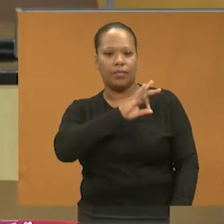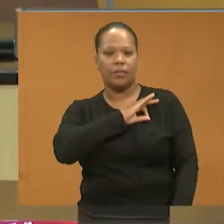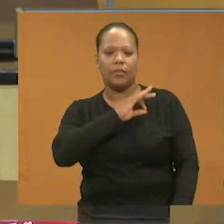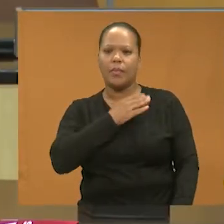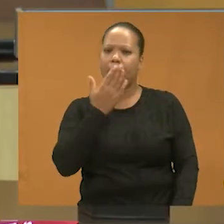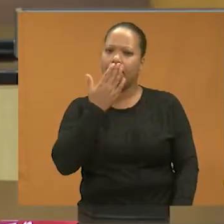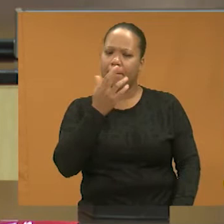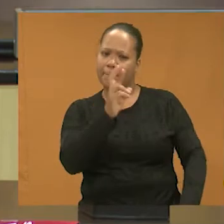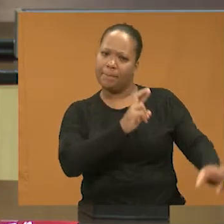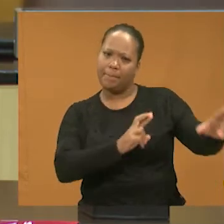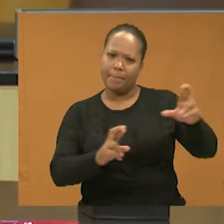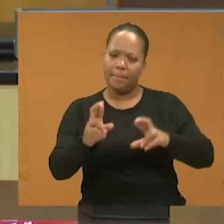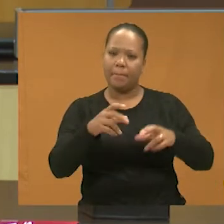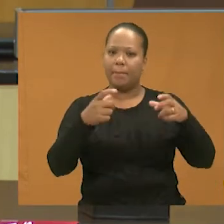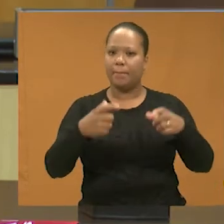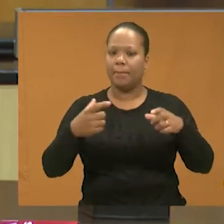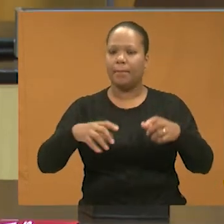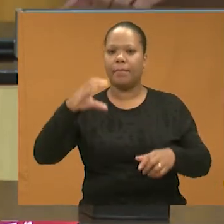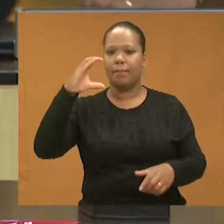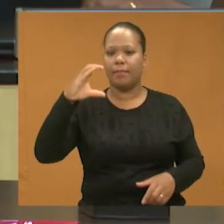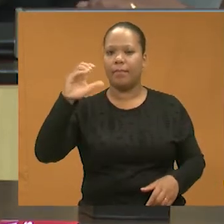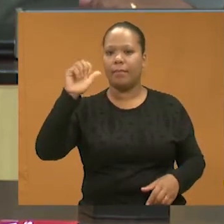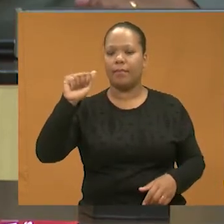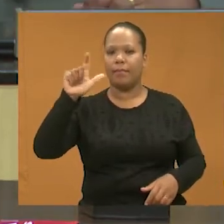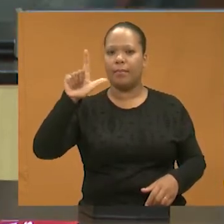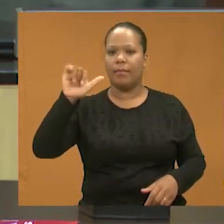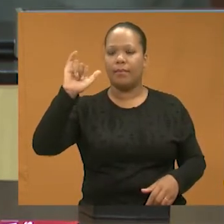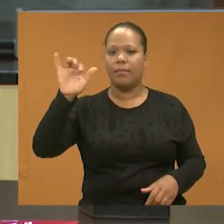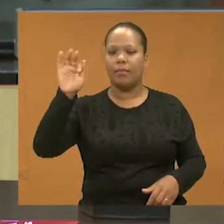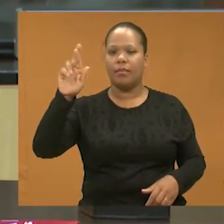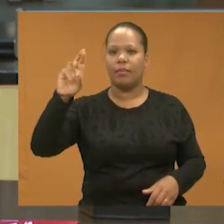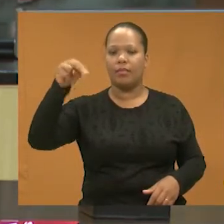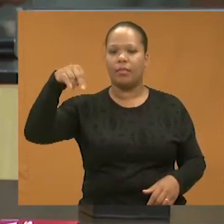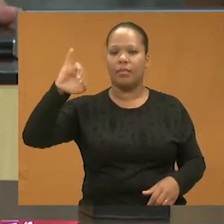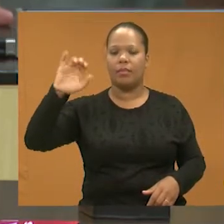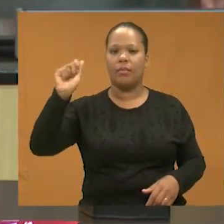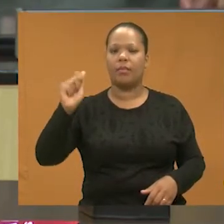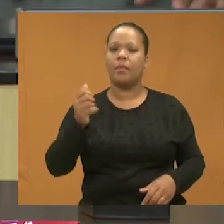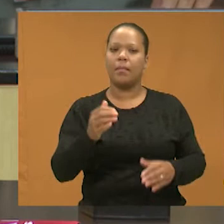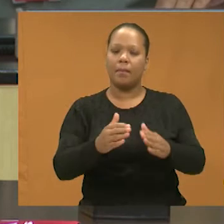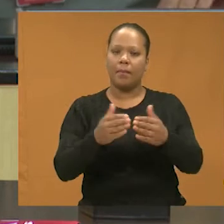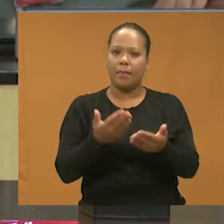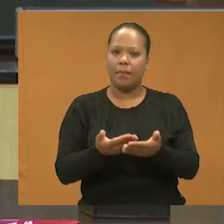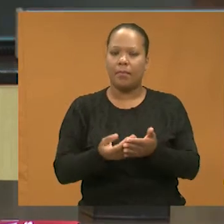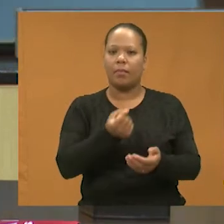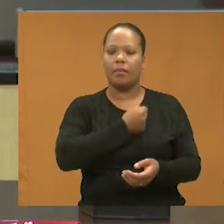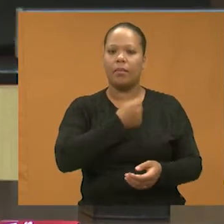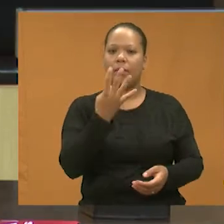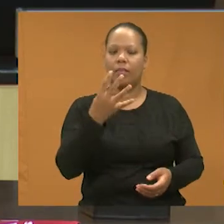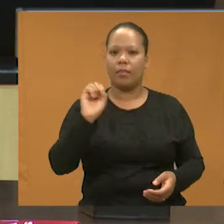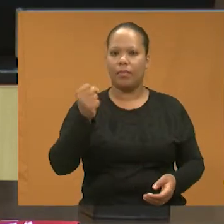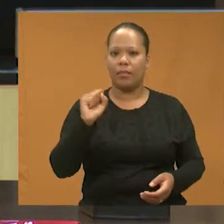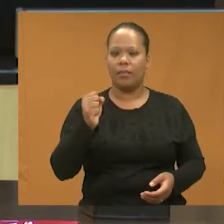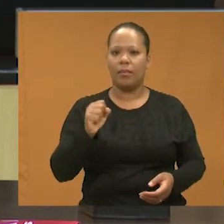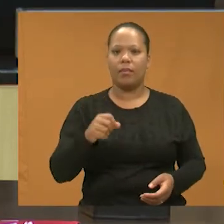rondas ostensivas do Parque Califórnia. Autoria, Paulinho do Esporte. Requerimento número 48.